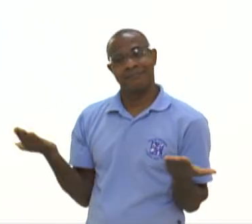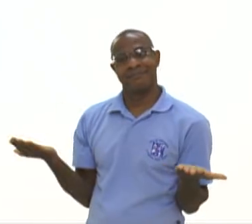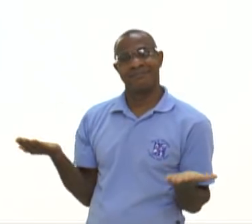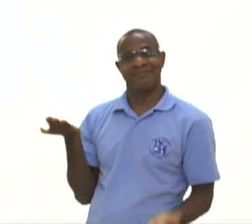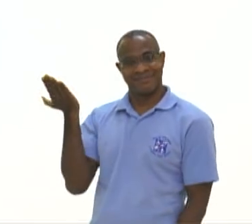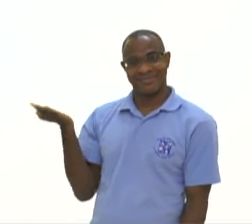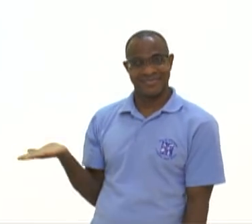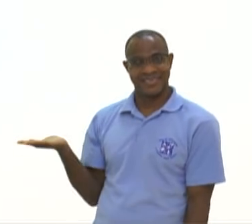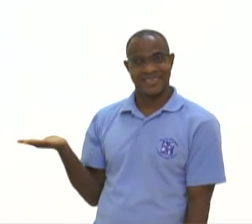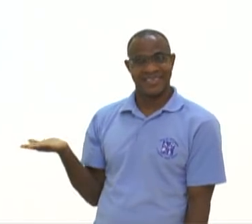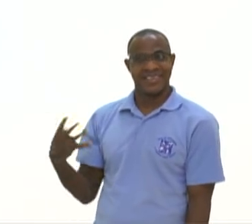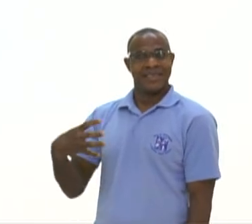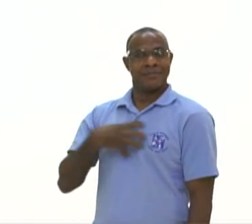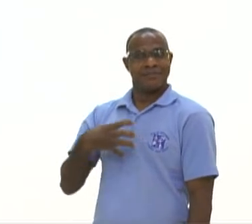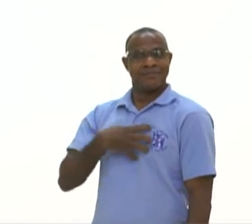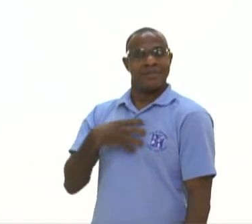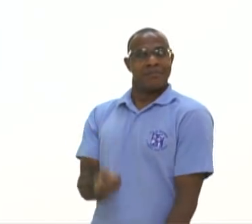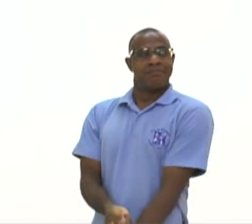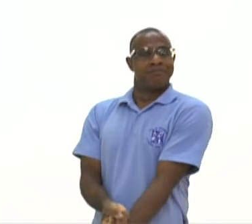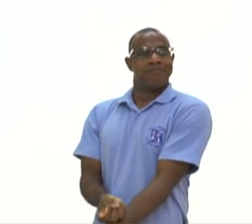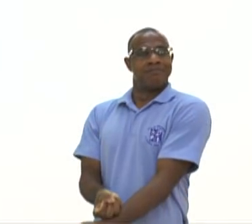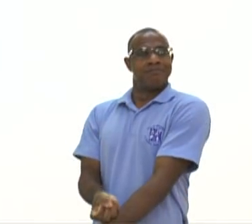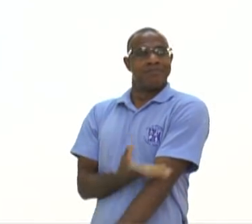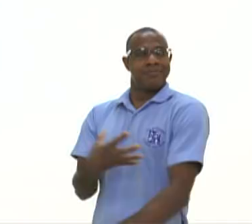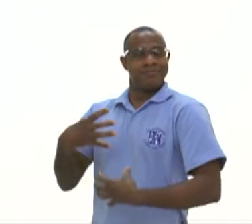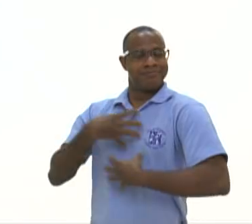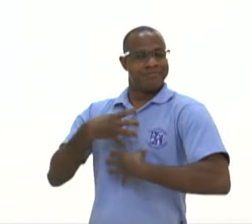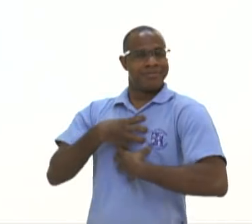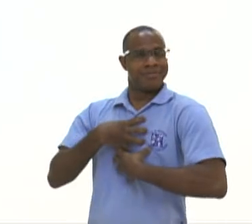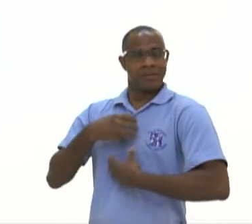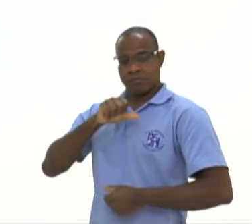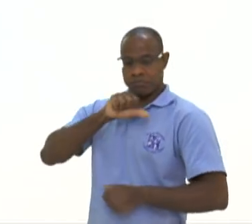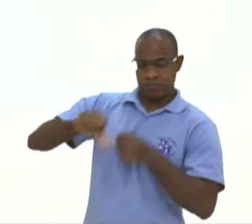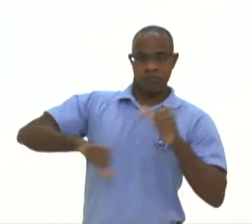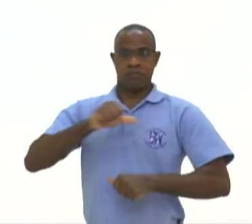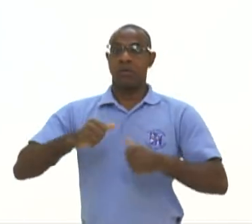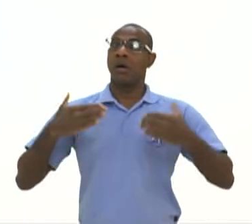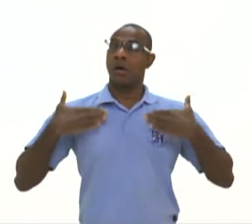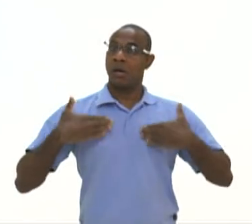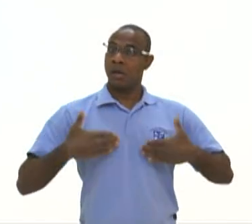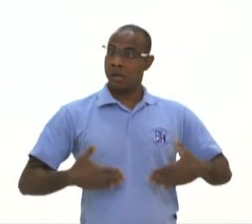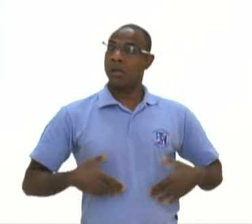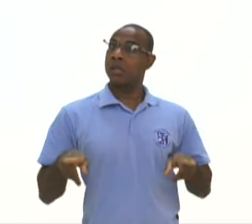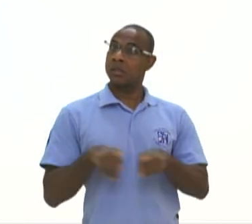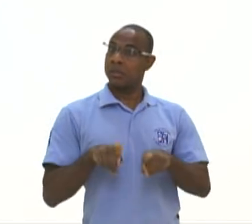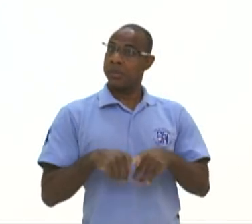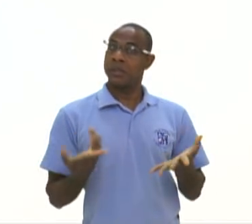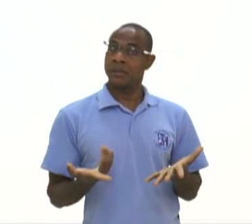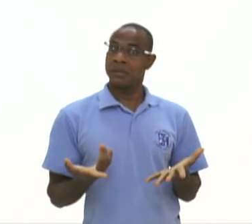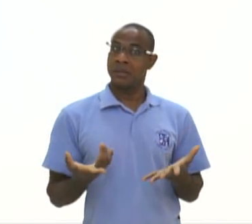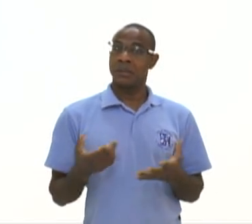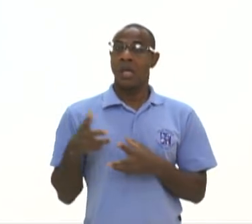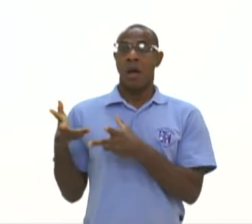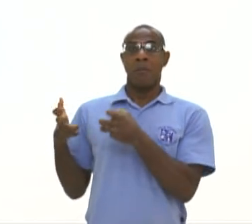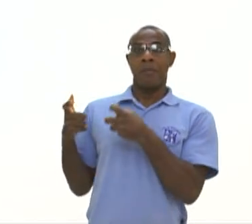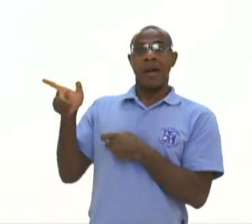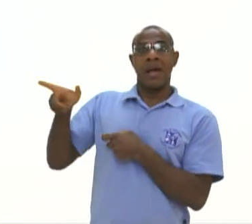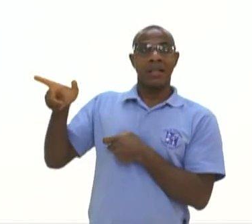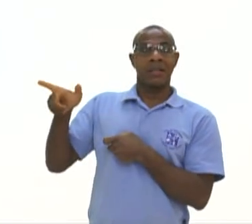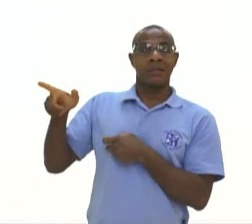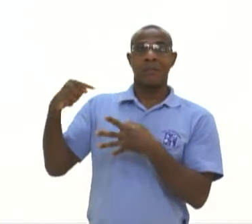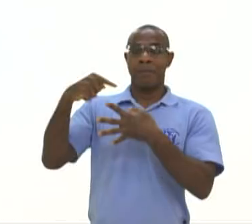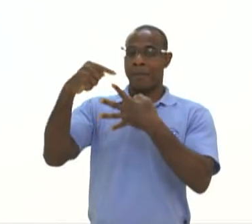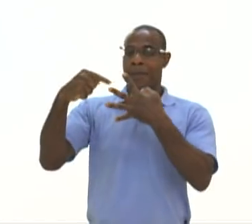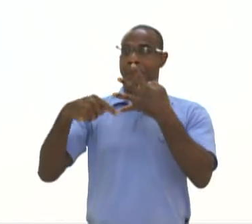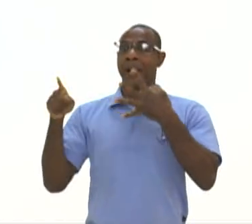aquele monte de sensações, né, que provocam mudanças no nosso corpo. Então, essas são algumas situações